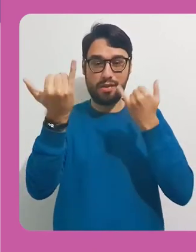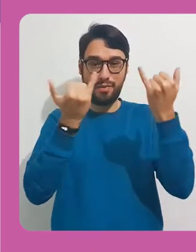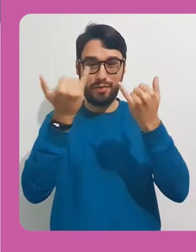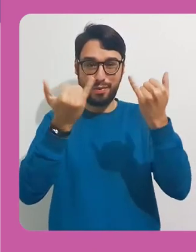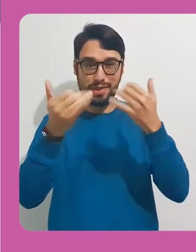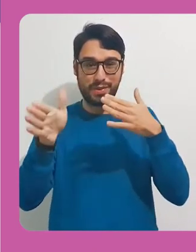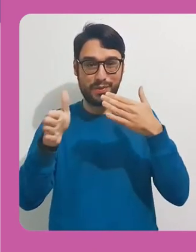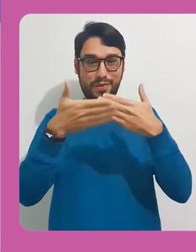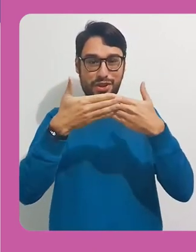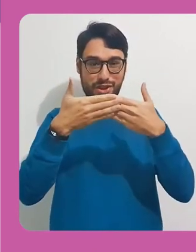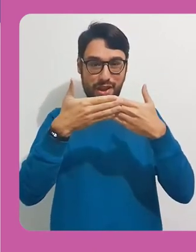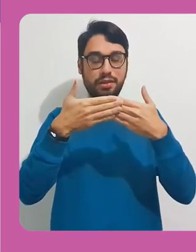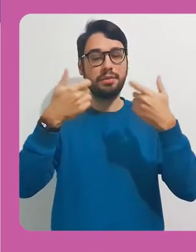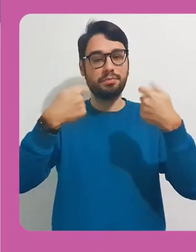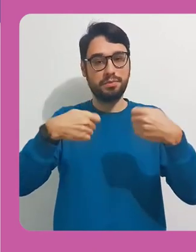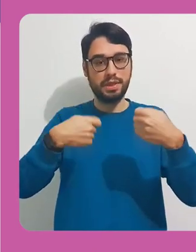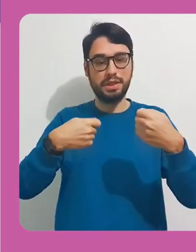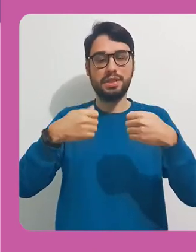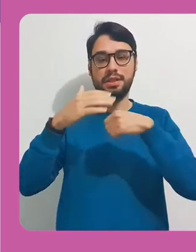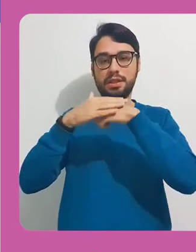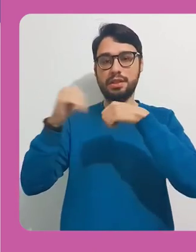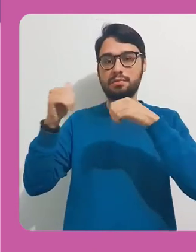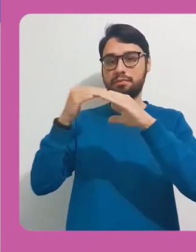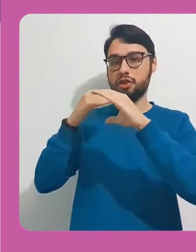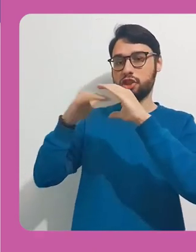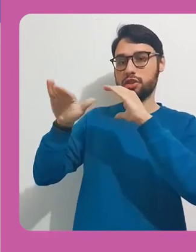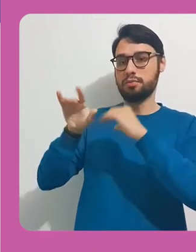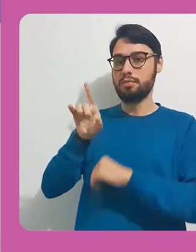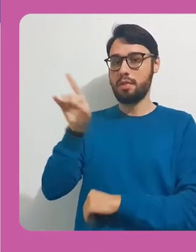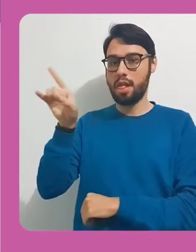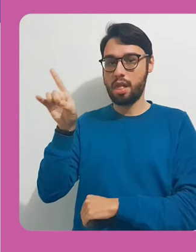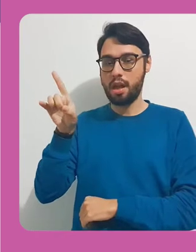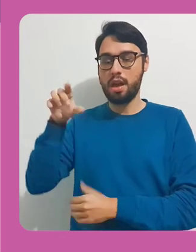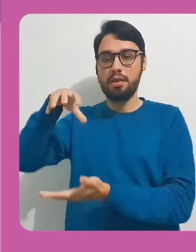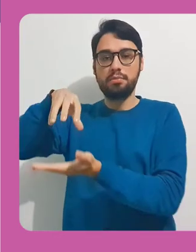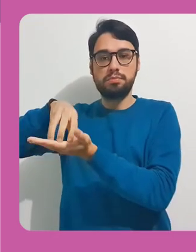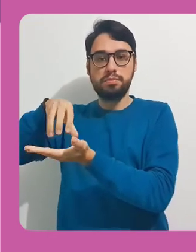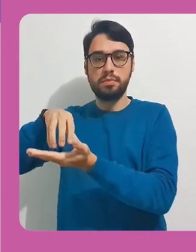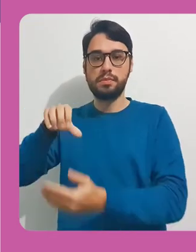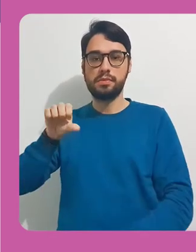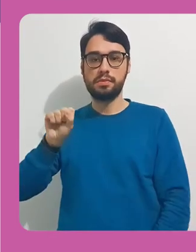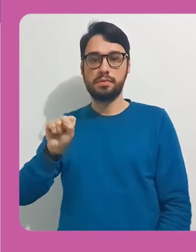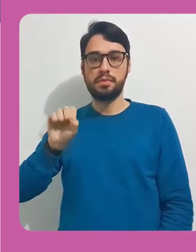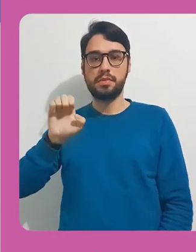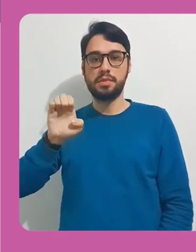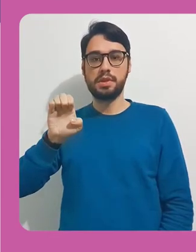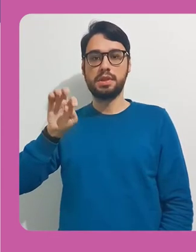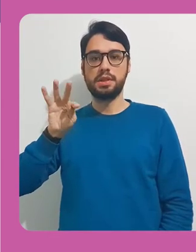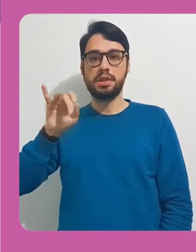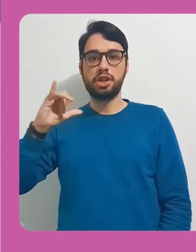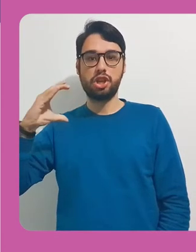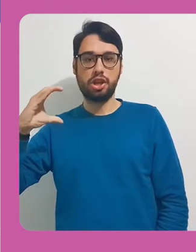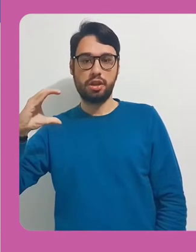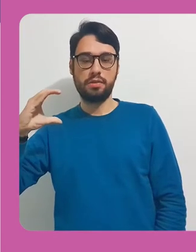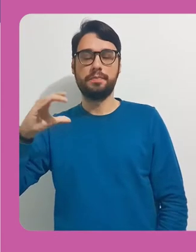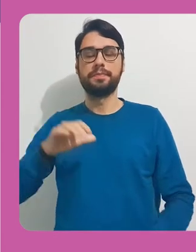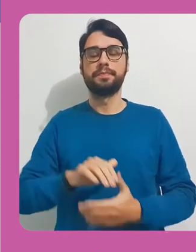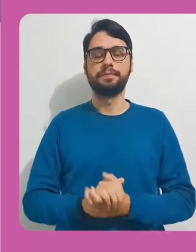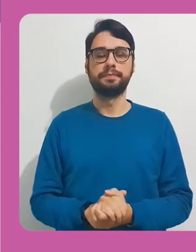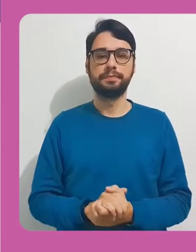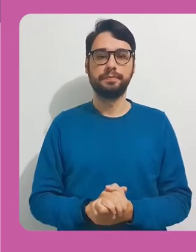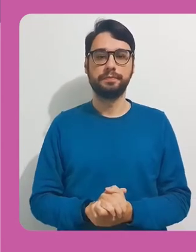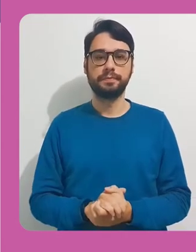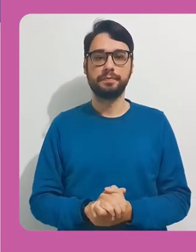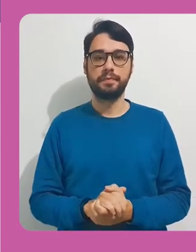se vocês enviarem um e-mail, né, abrirem um chamado lá para o pessoal do CETIC. Todos os outros aqui podem